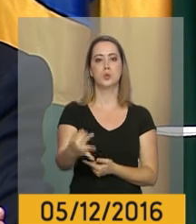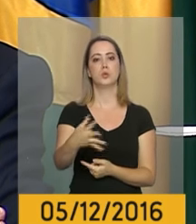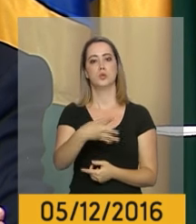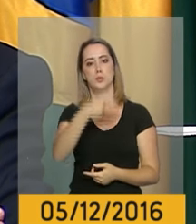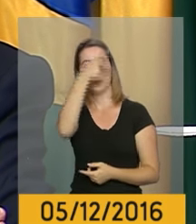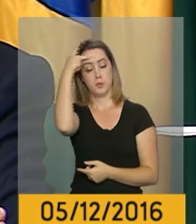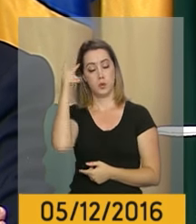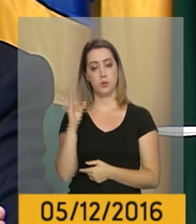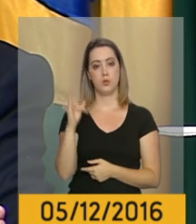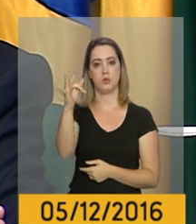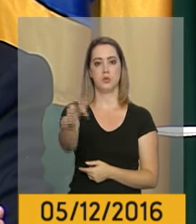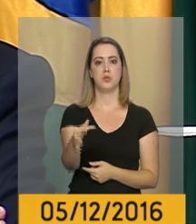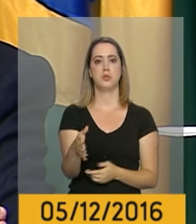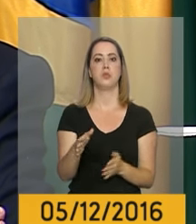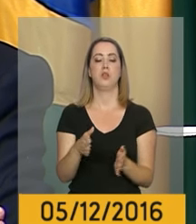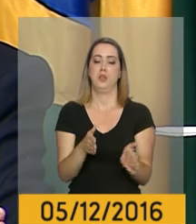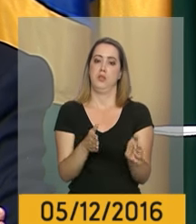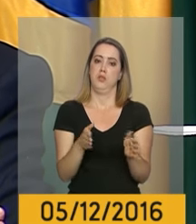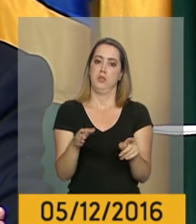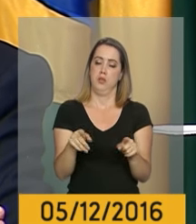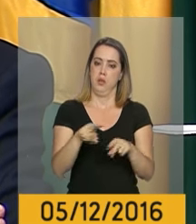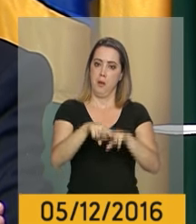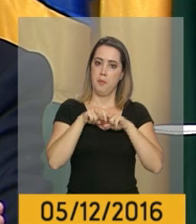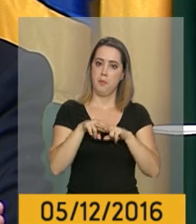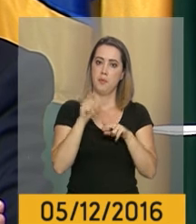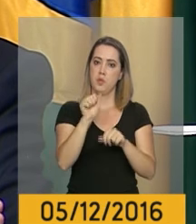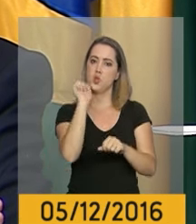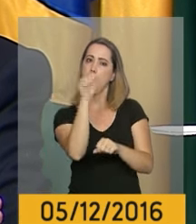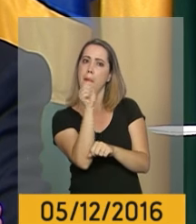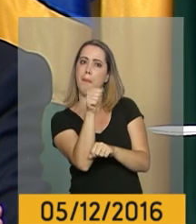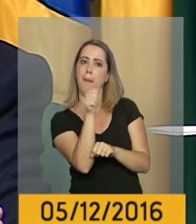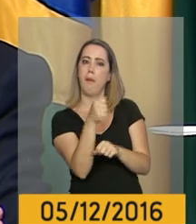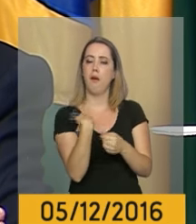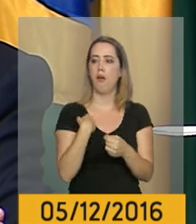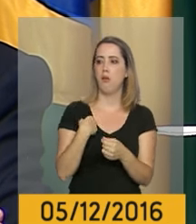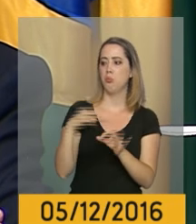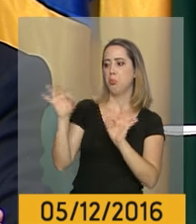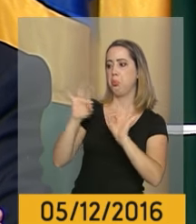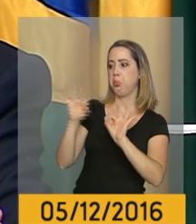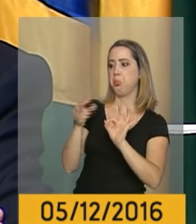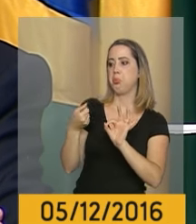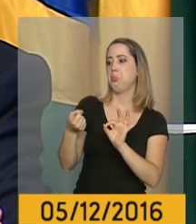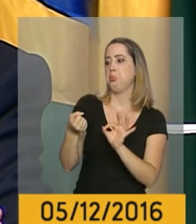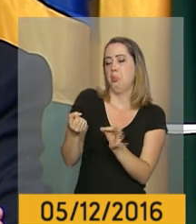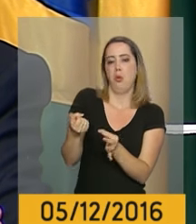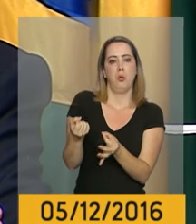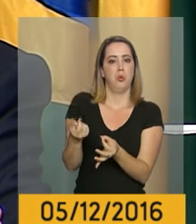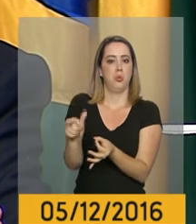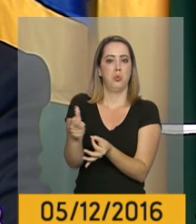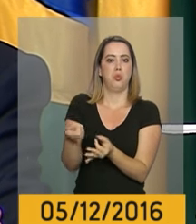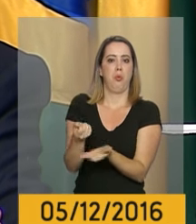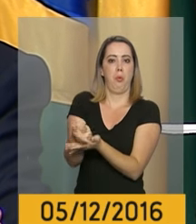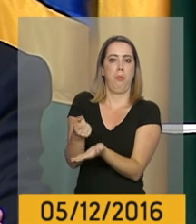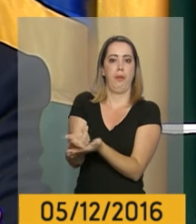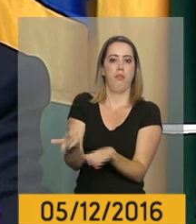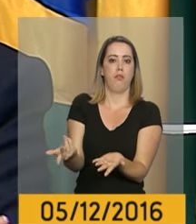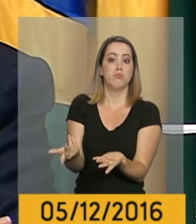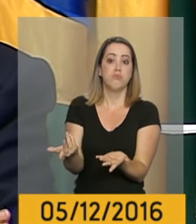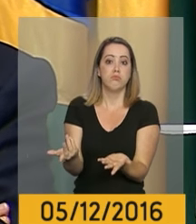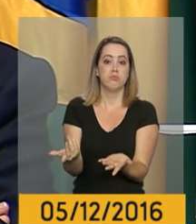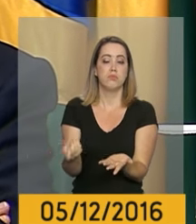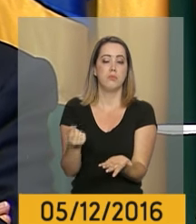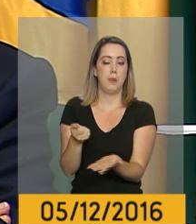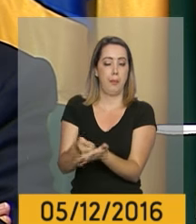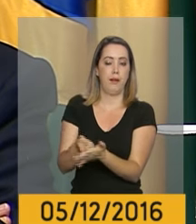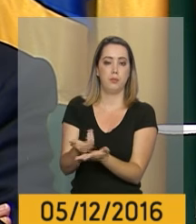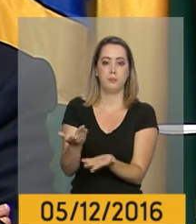aposentadorias, a baterem nas portas do poder público e nada poderem receber. Daí a razão eh desta